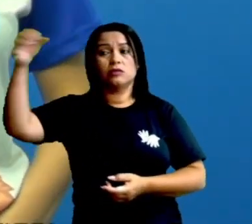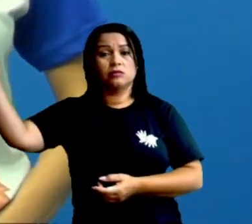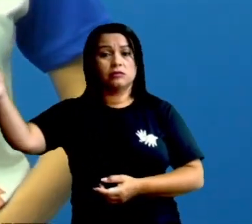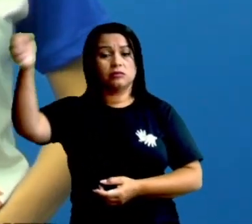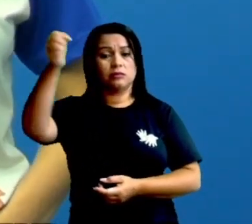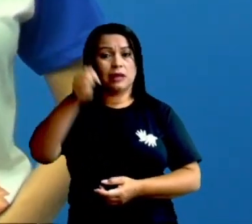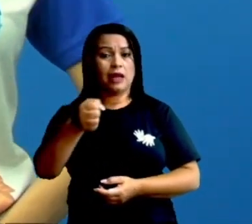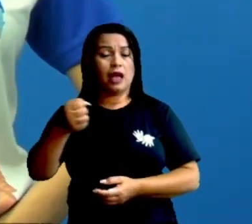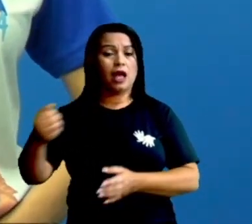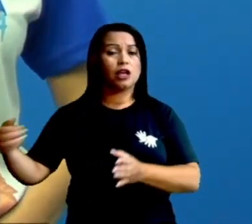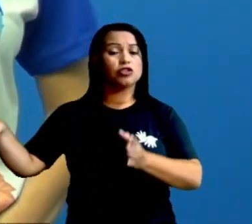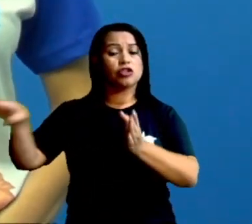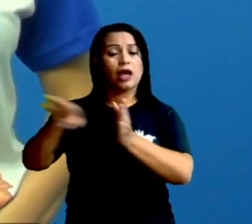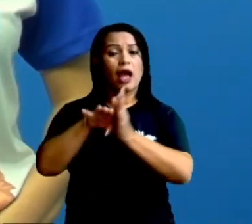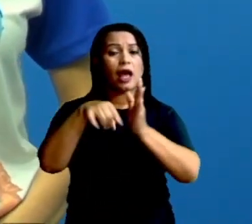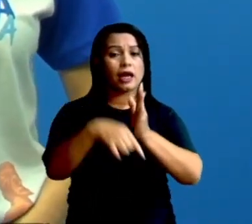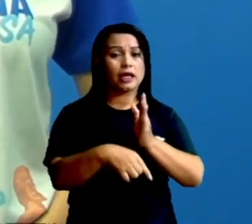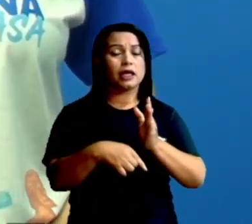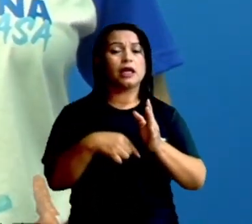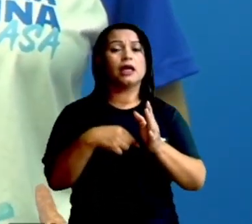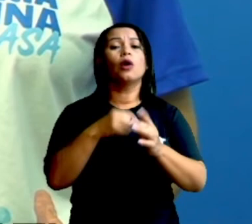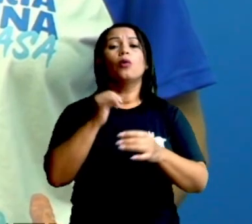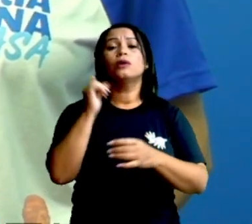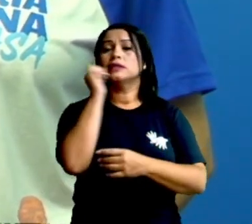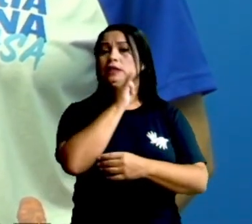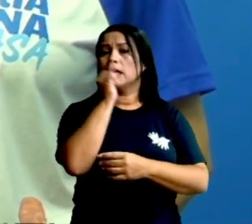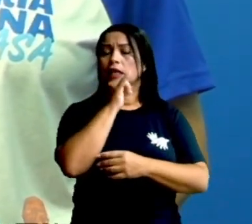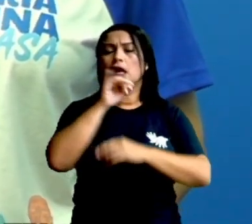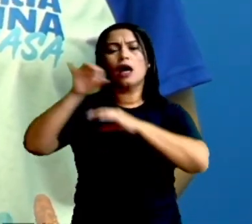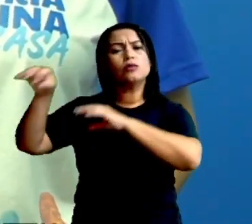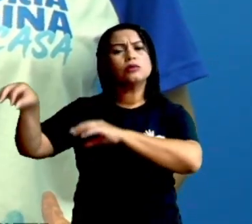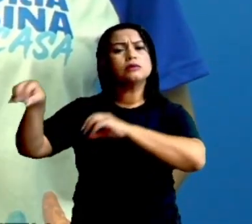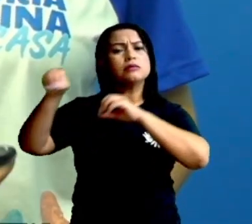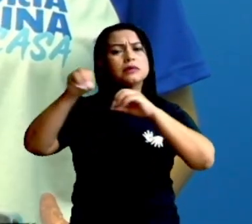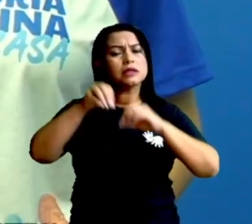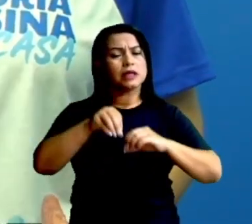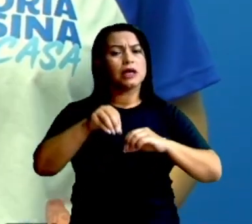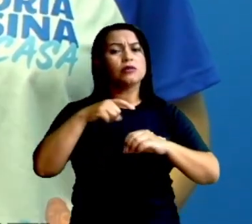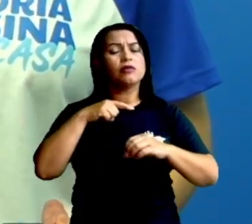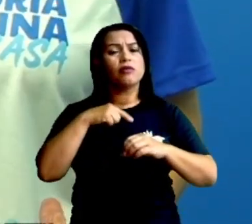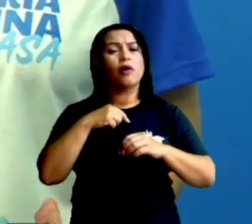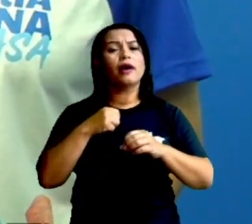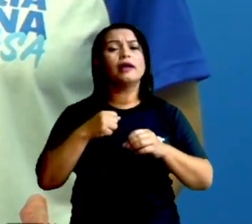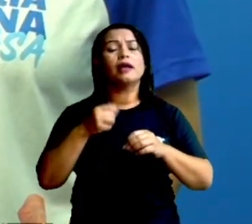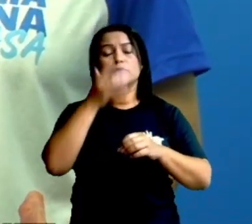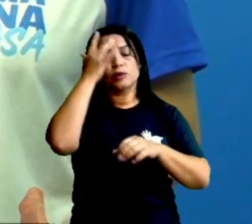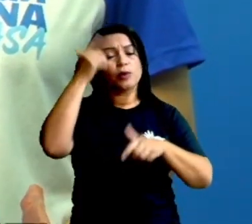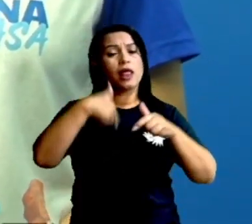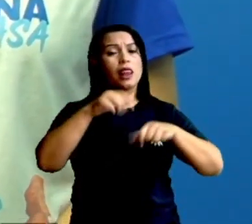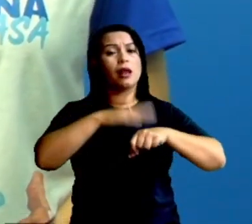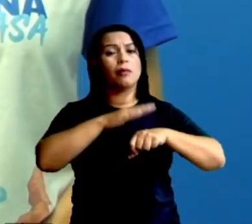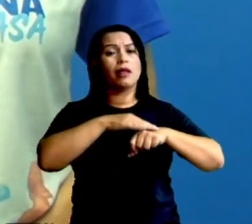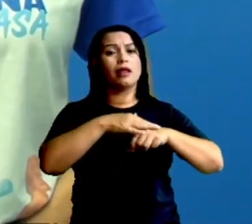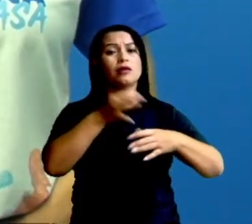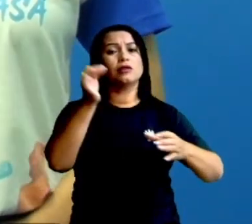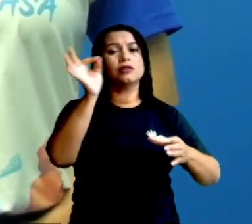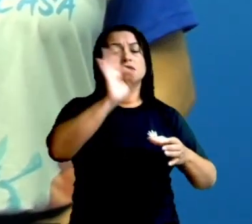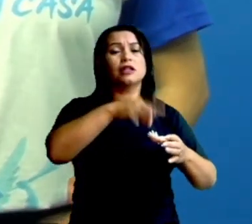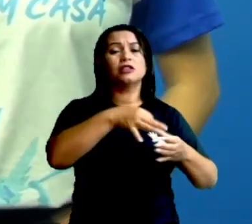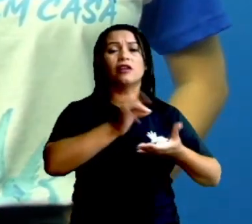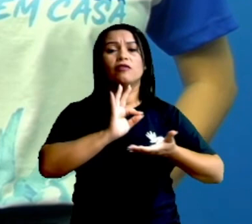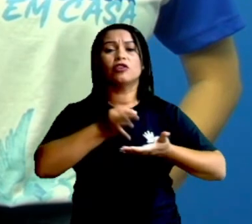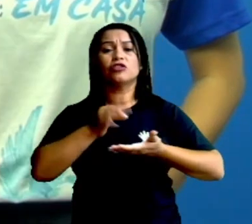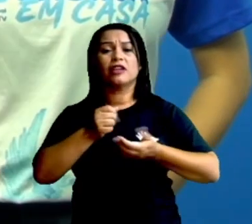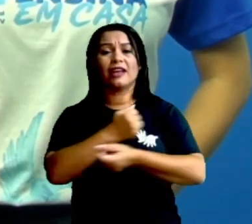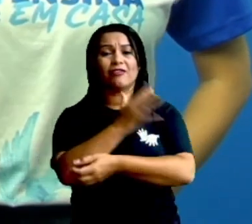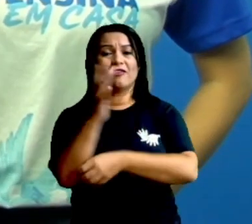eles vieram para cá, então imigrando, então eles começaram a serem introduzidos nas lavouras de café trabalhando. Então